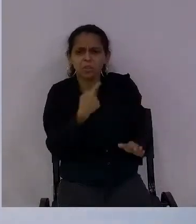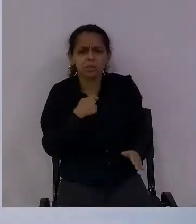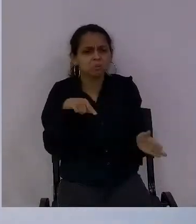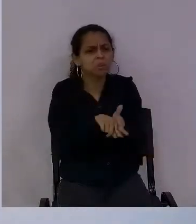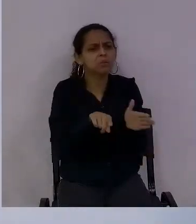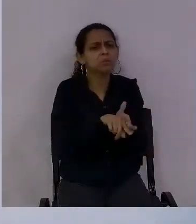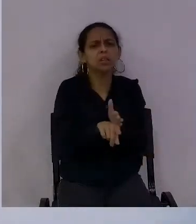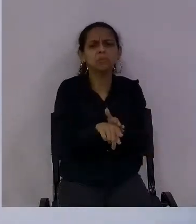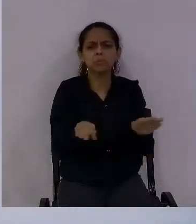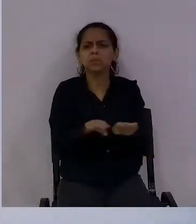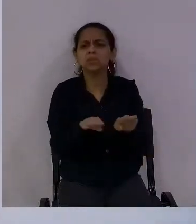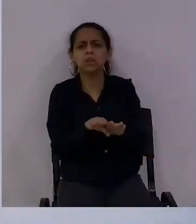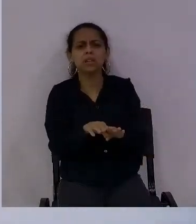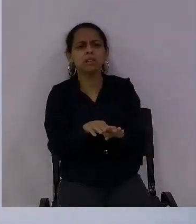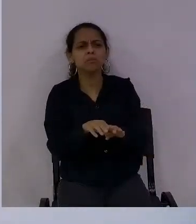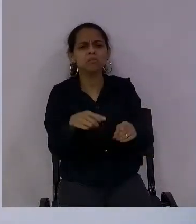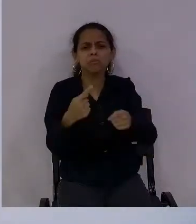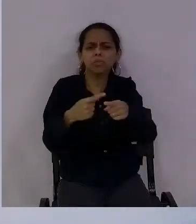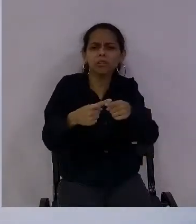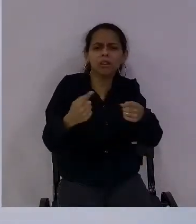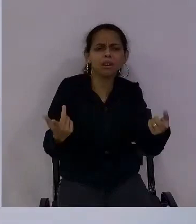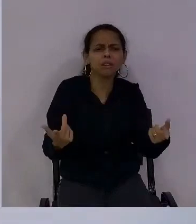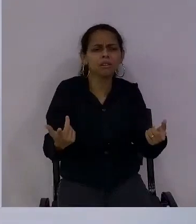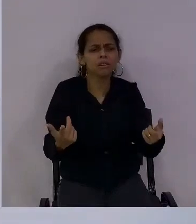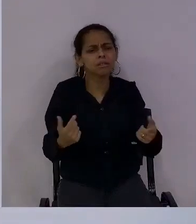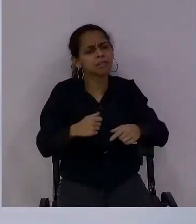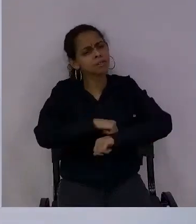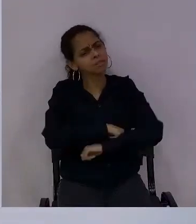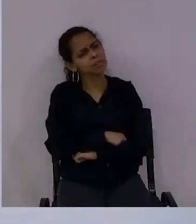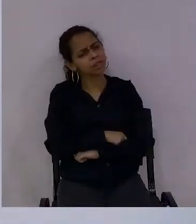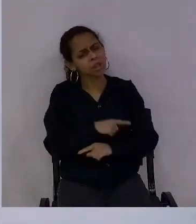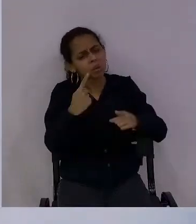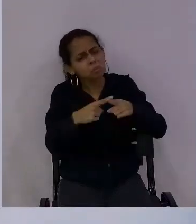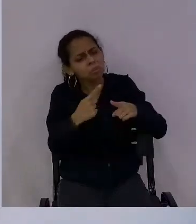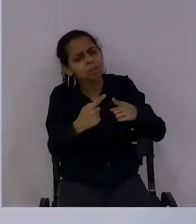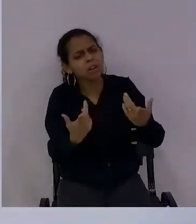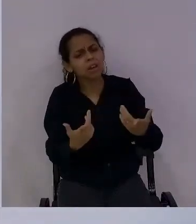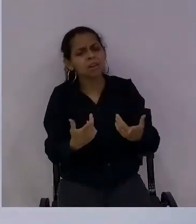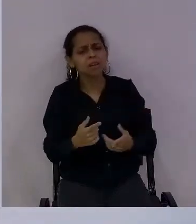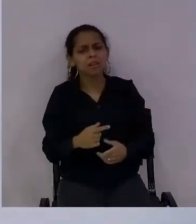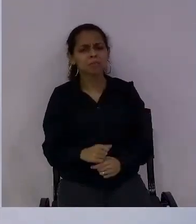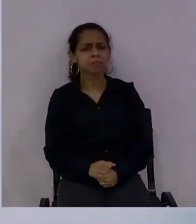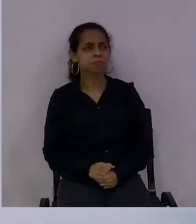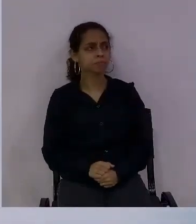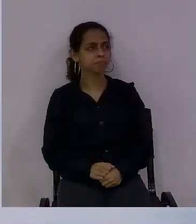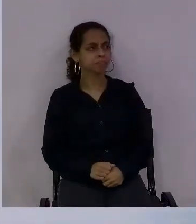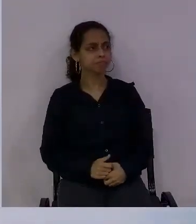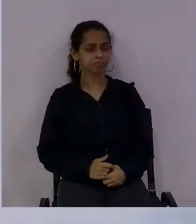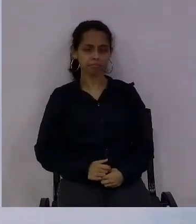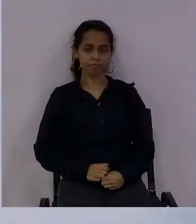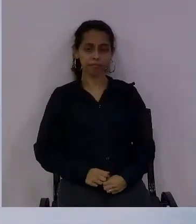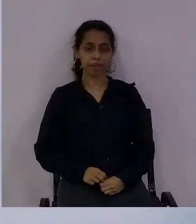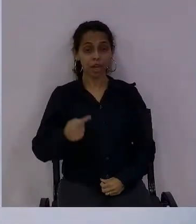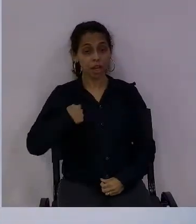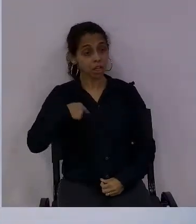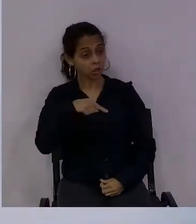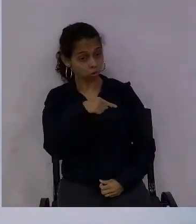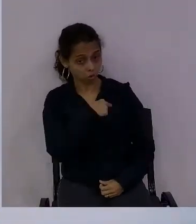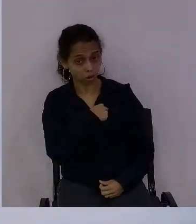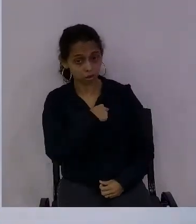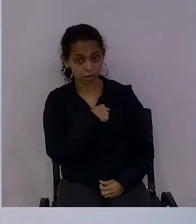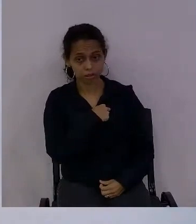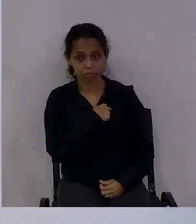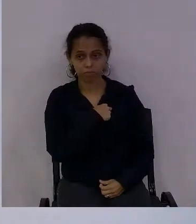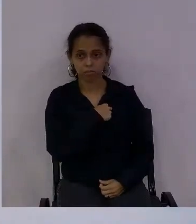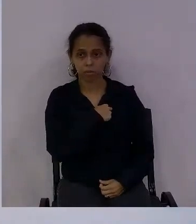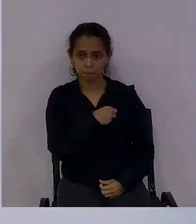nós, homens falíveis, pecadores, estes ritos até compreendem certo sentido, como por exemplo o da purificação. Somos impuros,